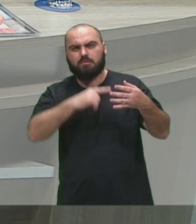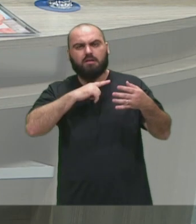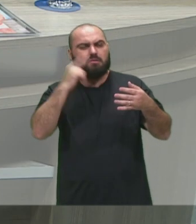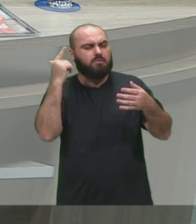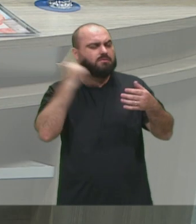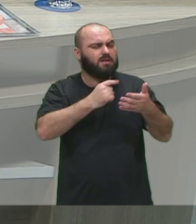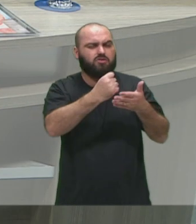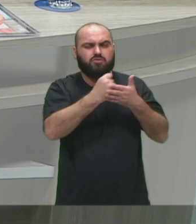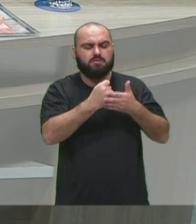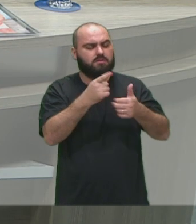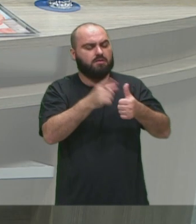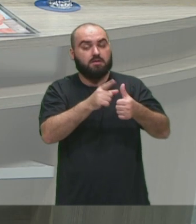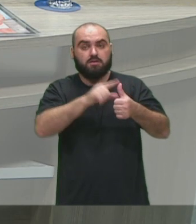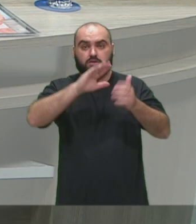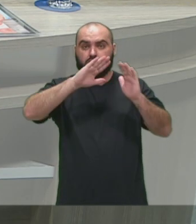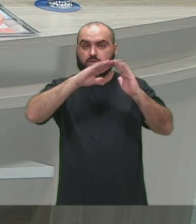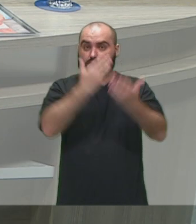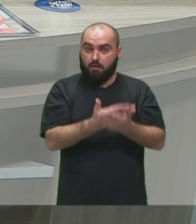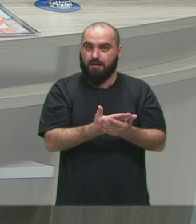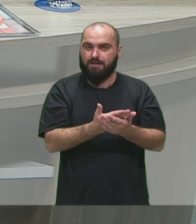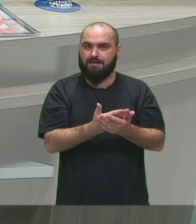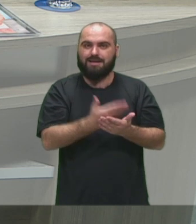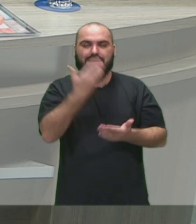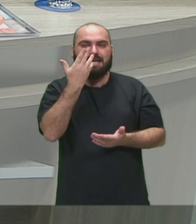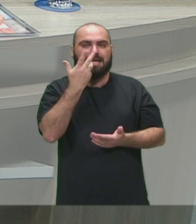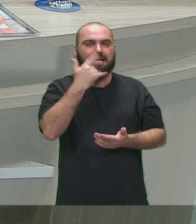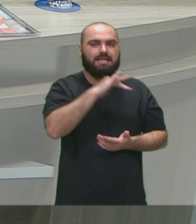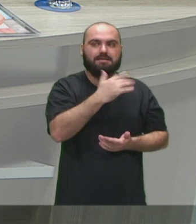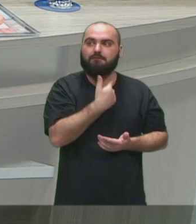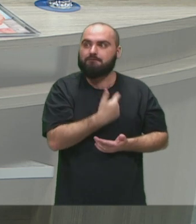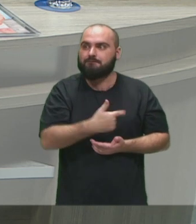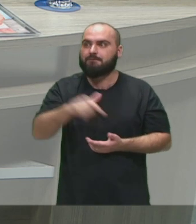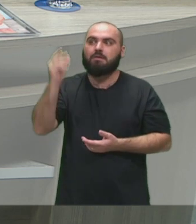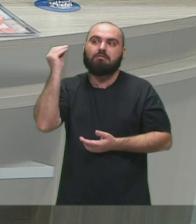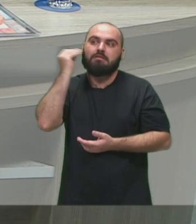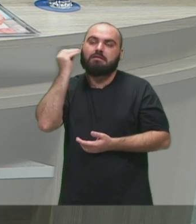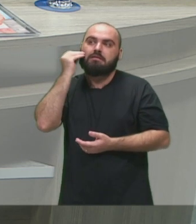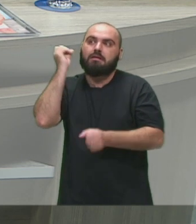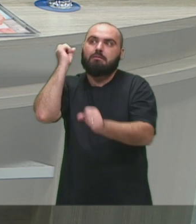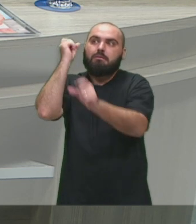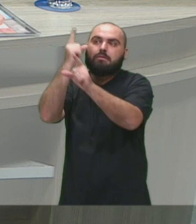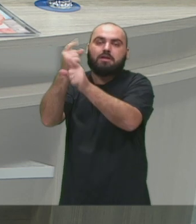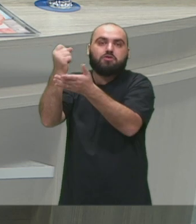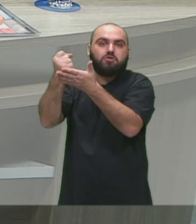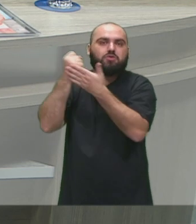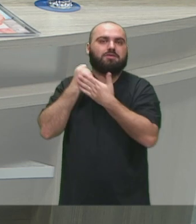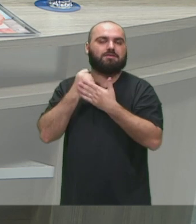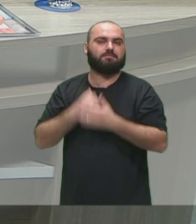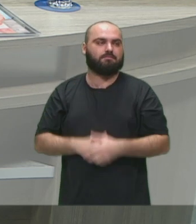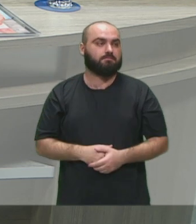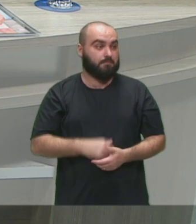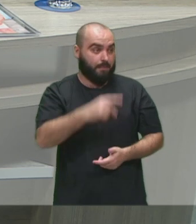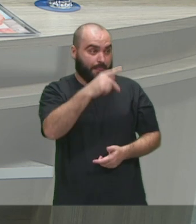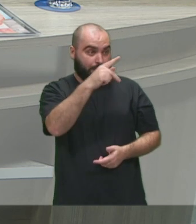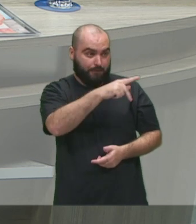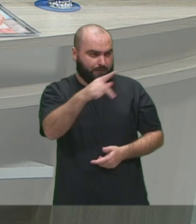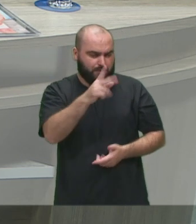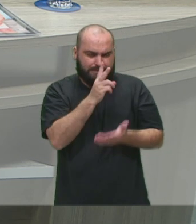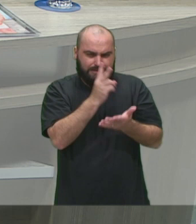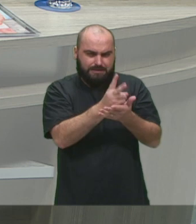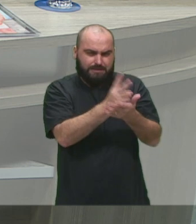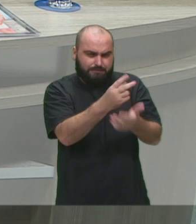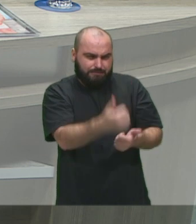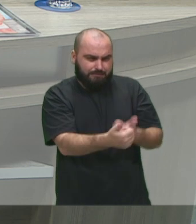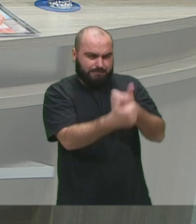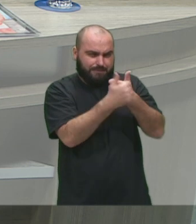né? Na escola é onde as crianças buscam ajuda. Em geral, o professor é aquele que está mais próximo, que